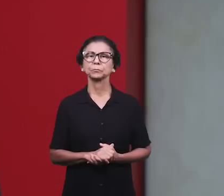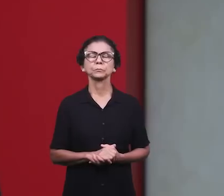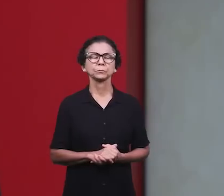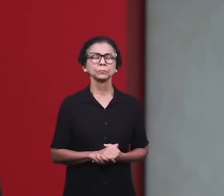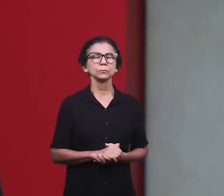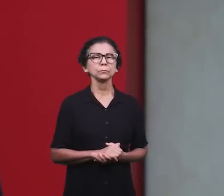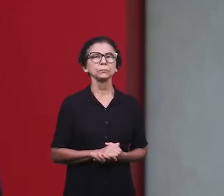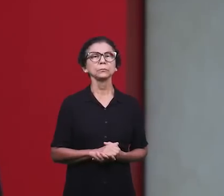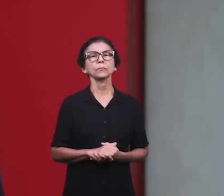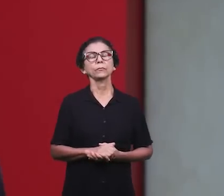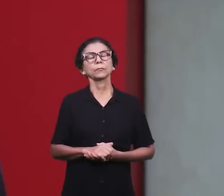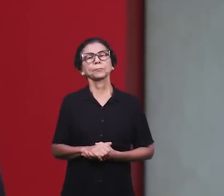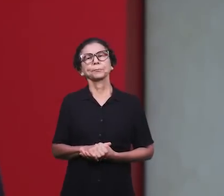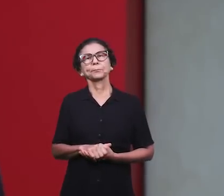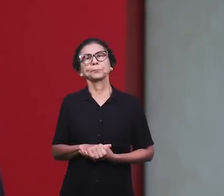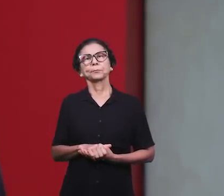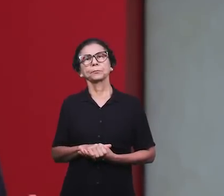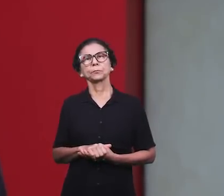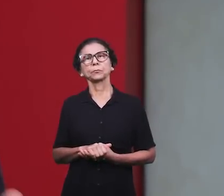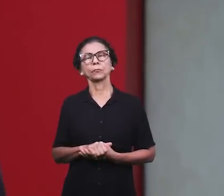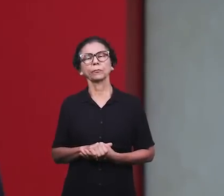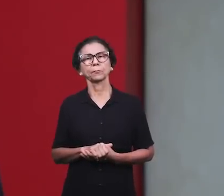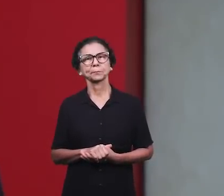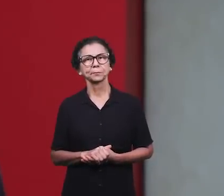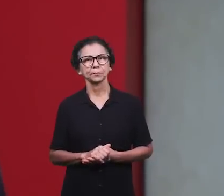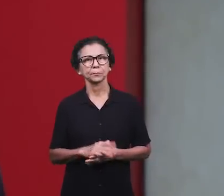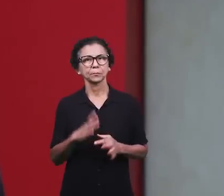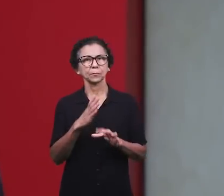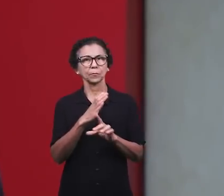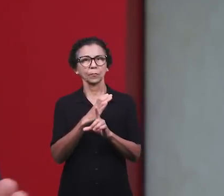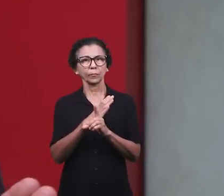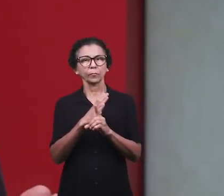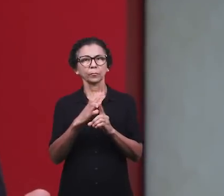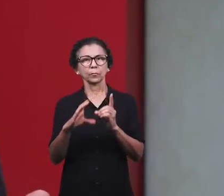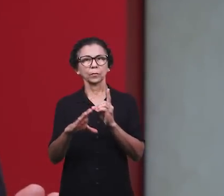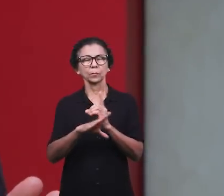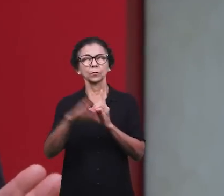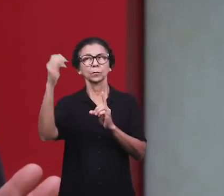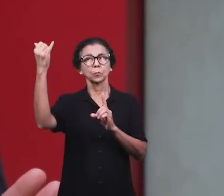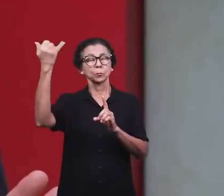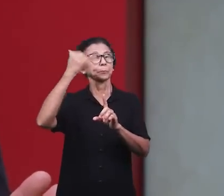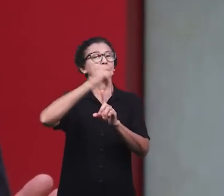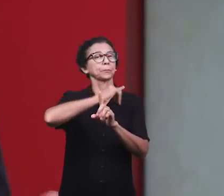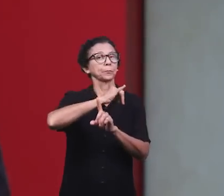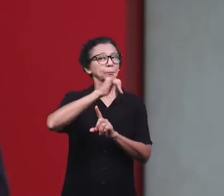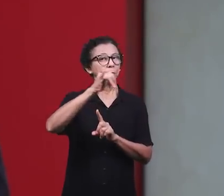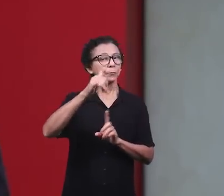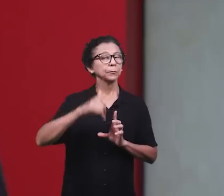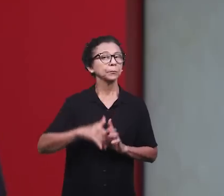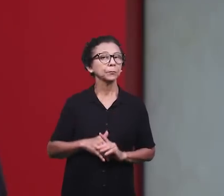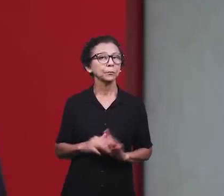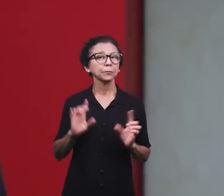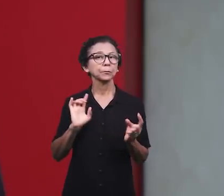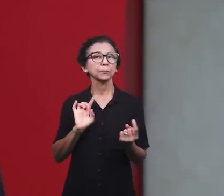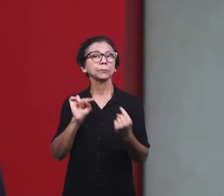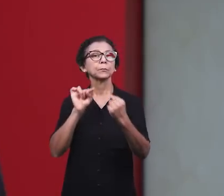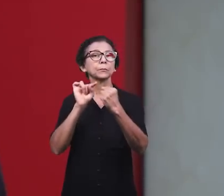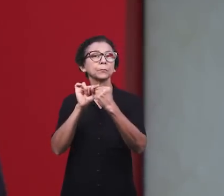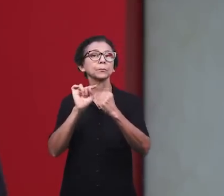culto profético é não somente para o visitante, não somente para a evangelização, mas